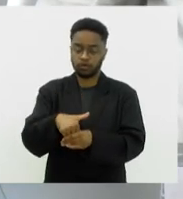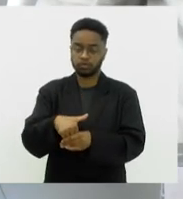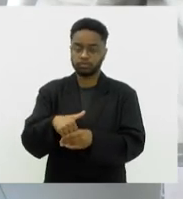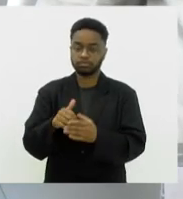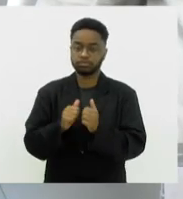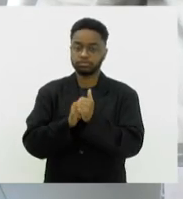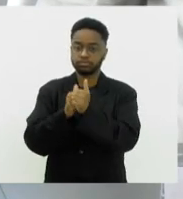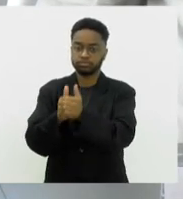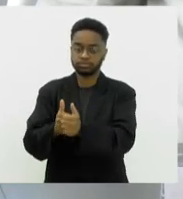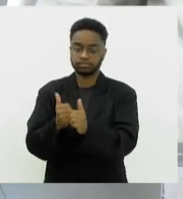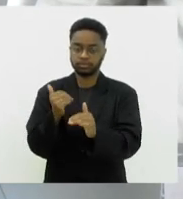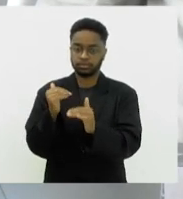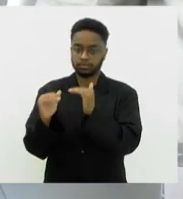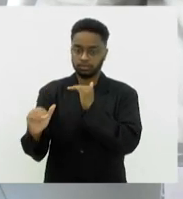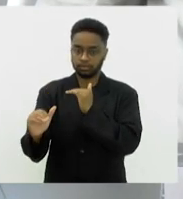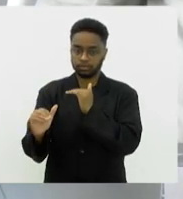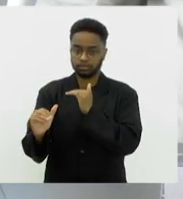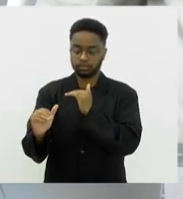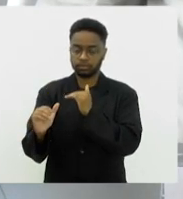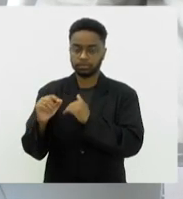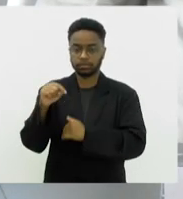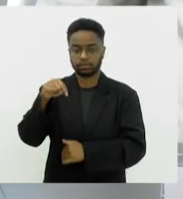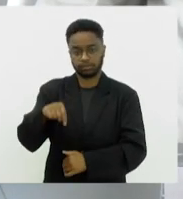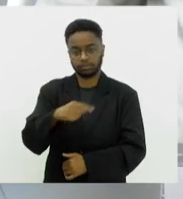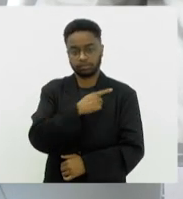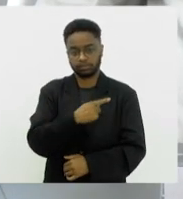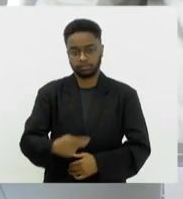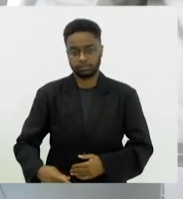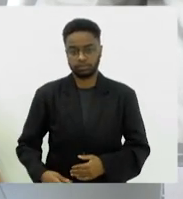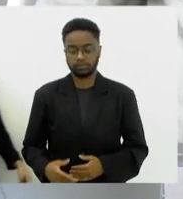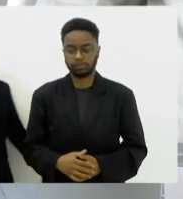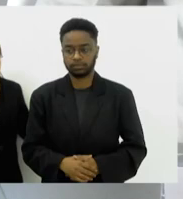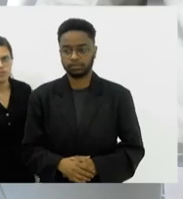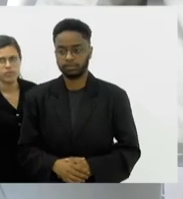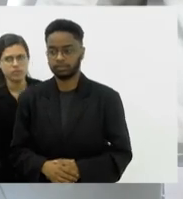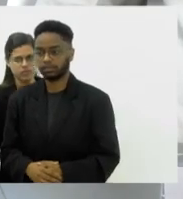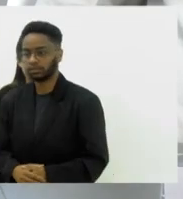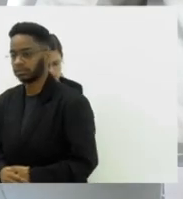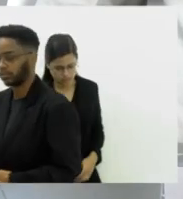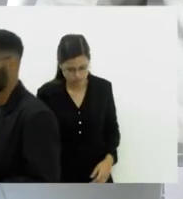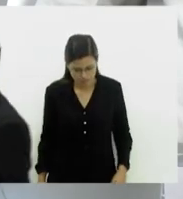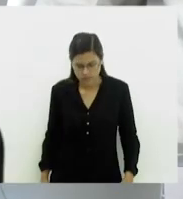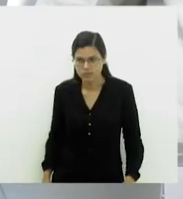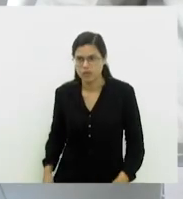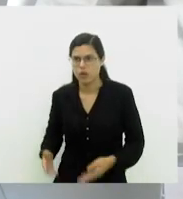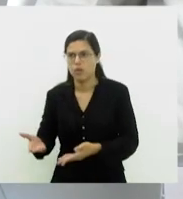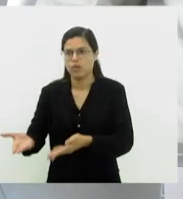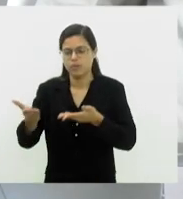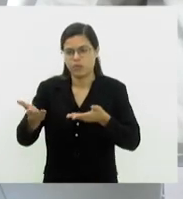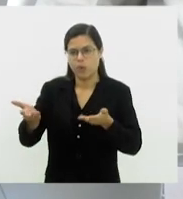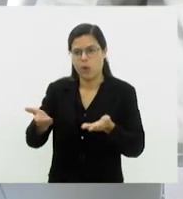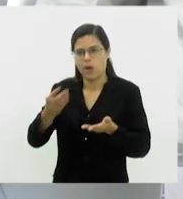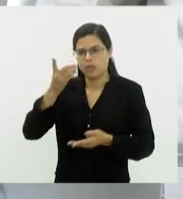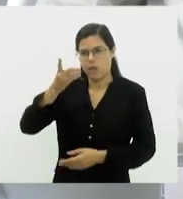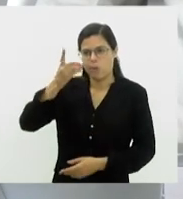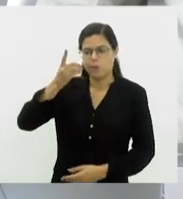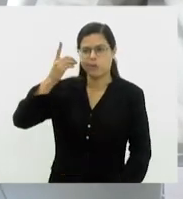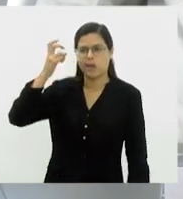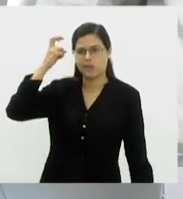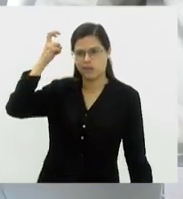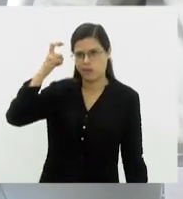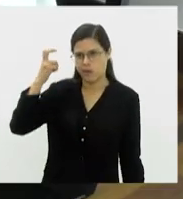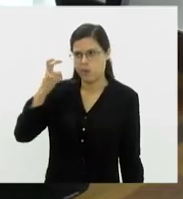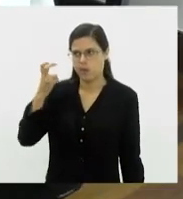o voto divergente desta presidência convido agora a deputada Verônica Lima para que possa proferir o